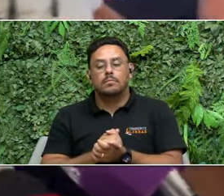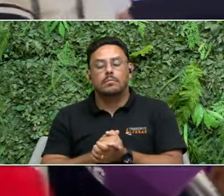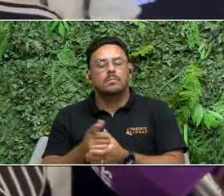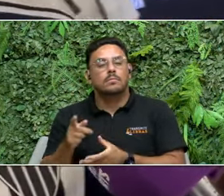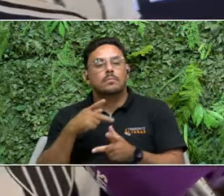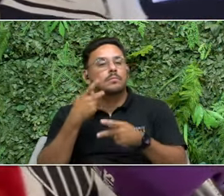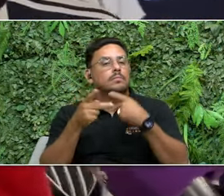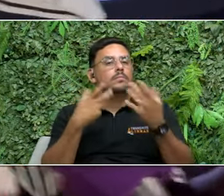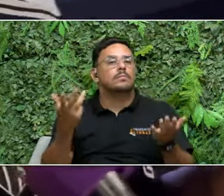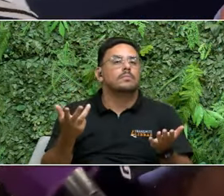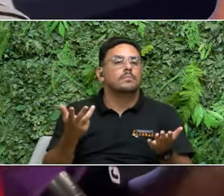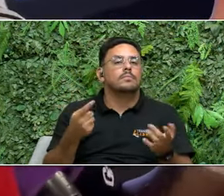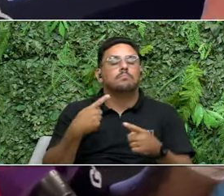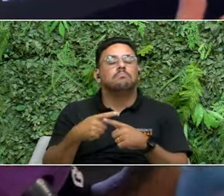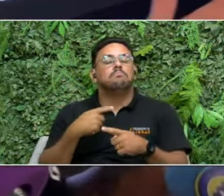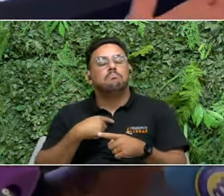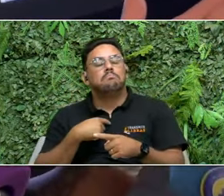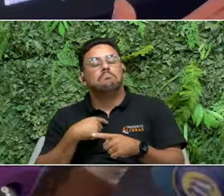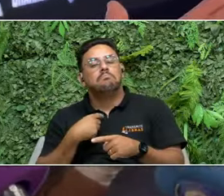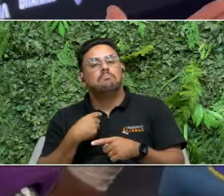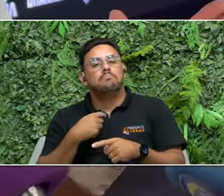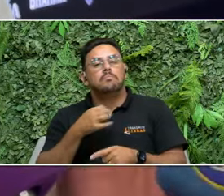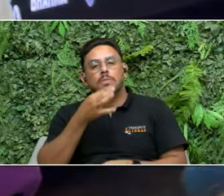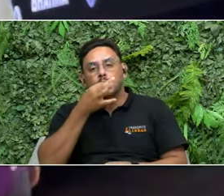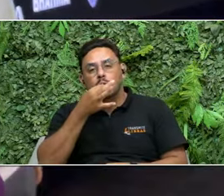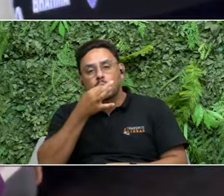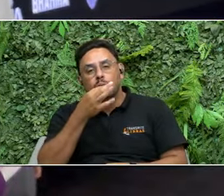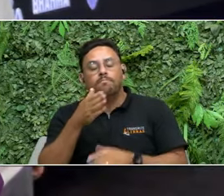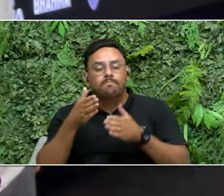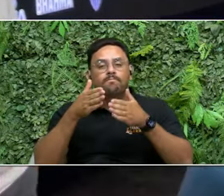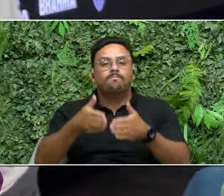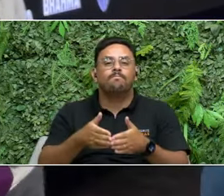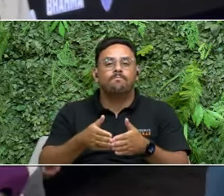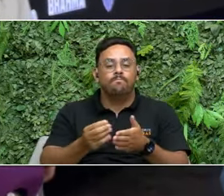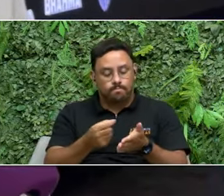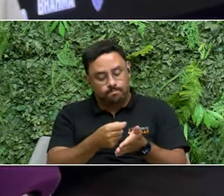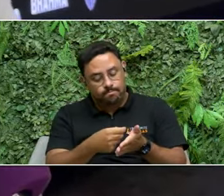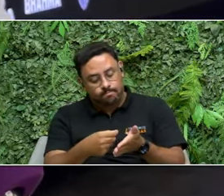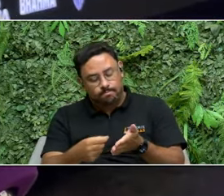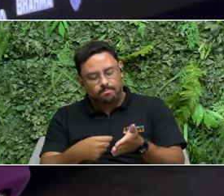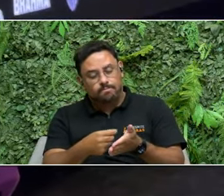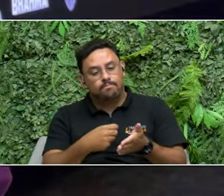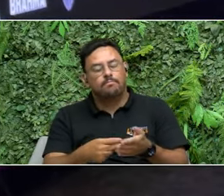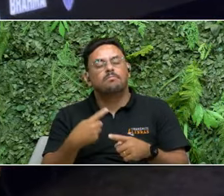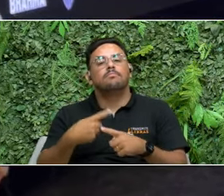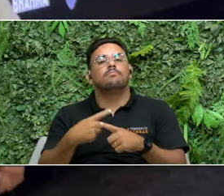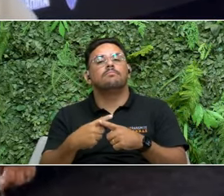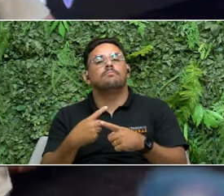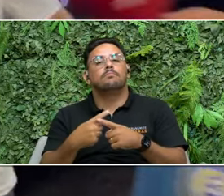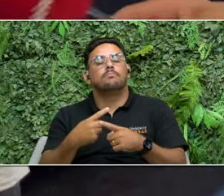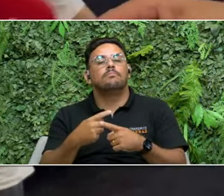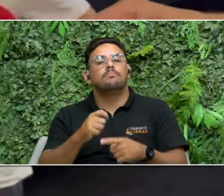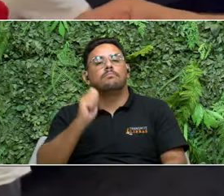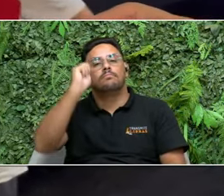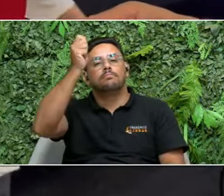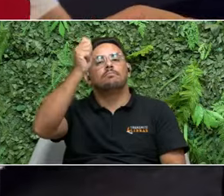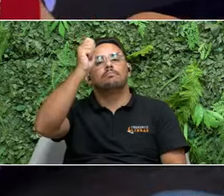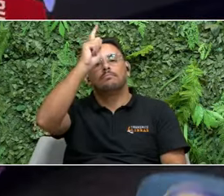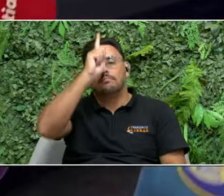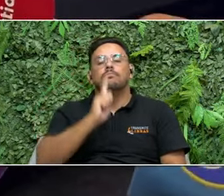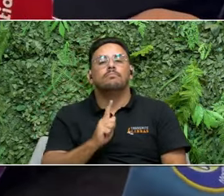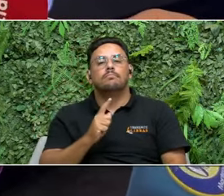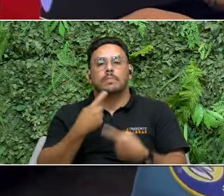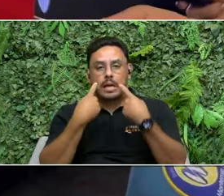eles não falarem fica difícil porque que eu falei o árbitro chega ele põe na súmula ali ele vai colocar o quê Por que que ele me deu cartão amarelo por